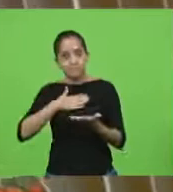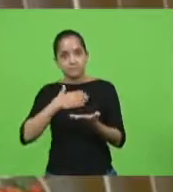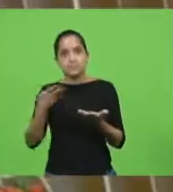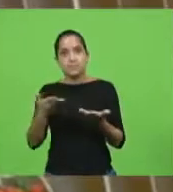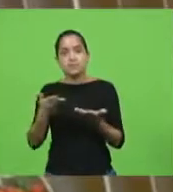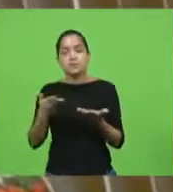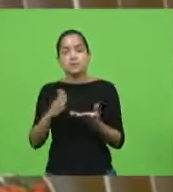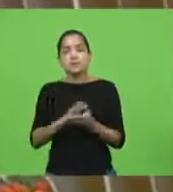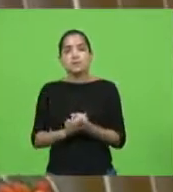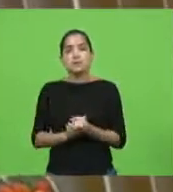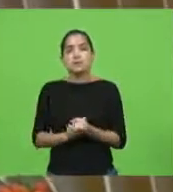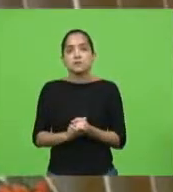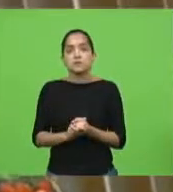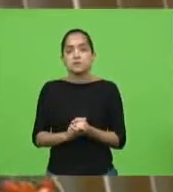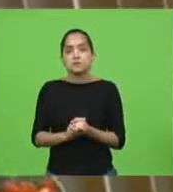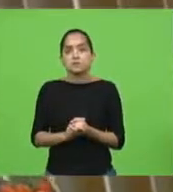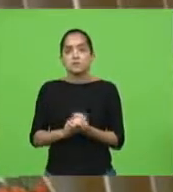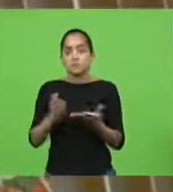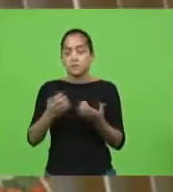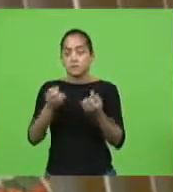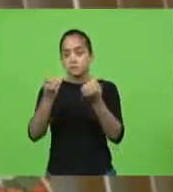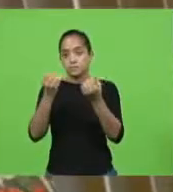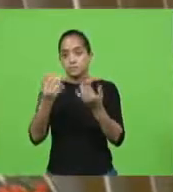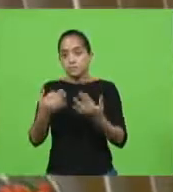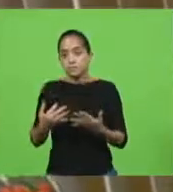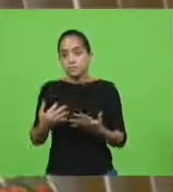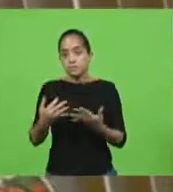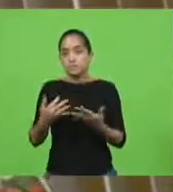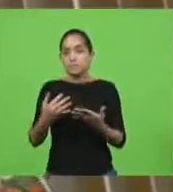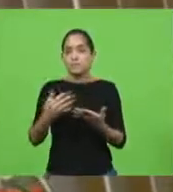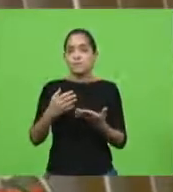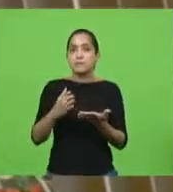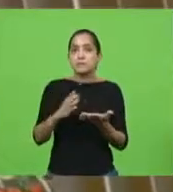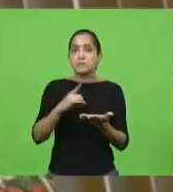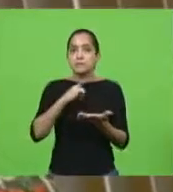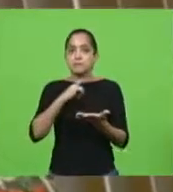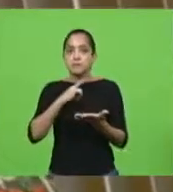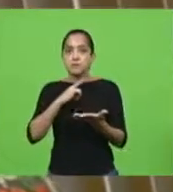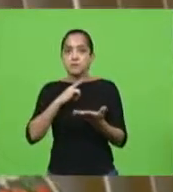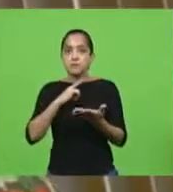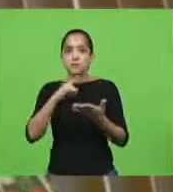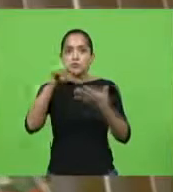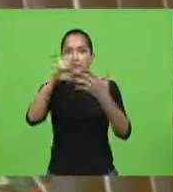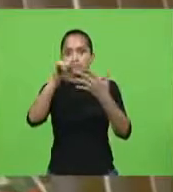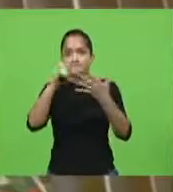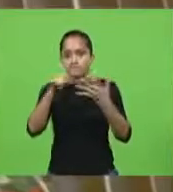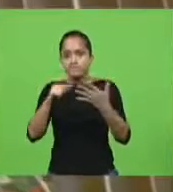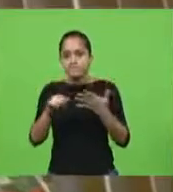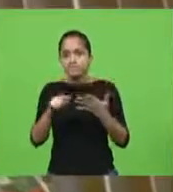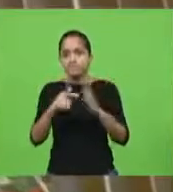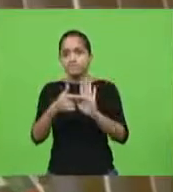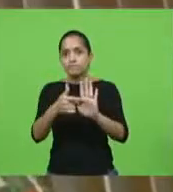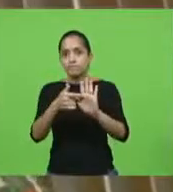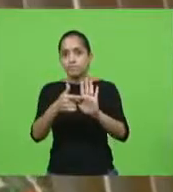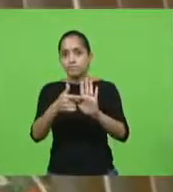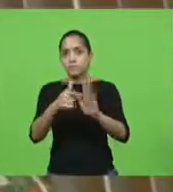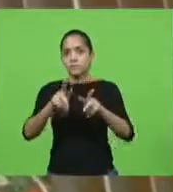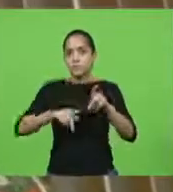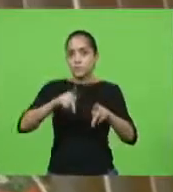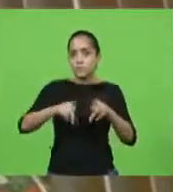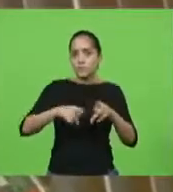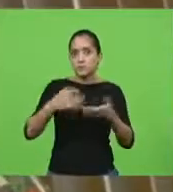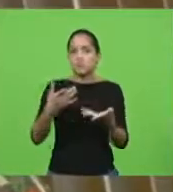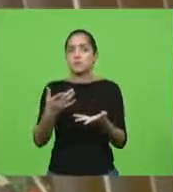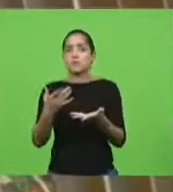Quero aqui também dizer para a senhora que existem alguns, todos esses índices ali que a gente falou, né, da população, das